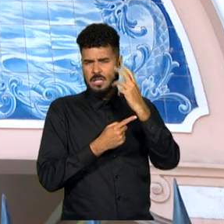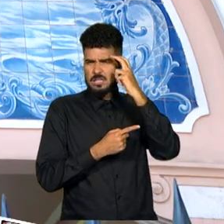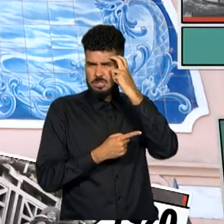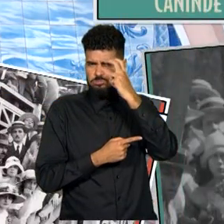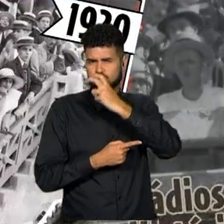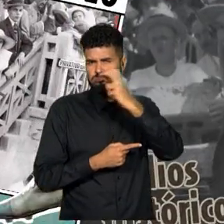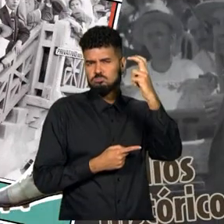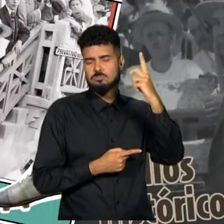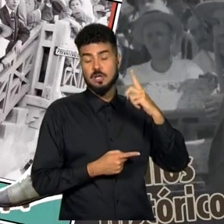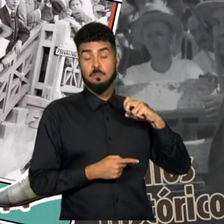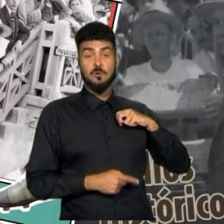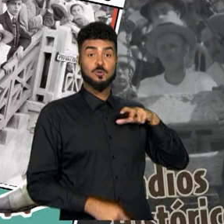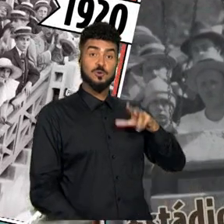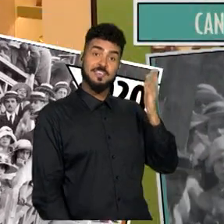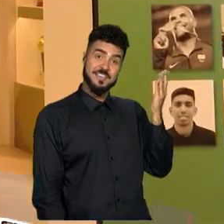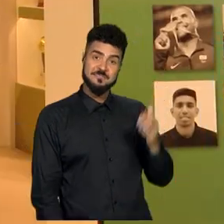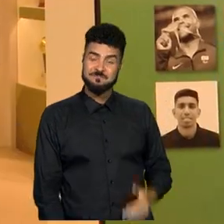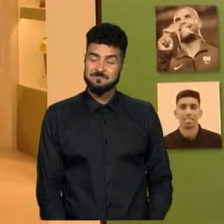português.